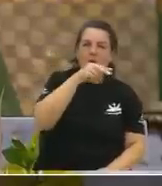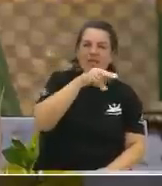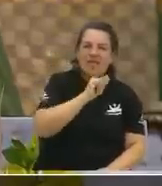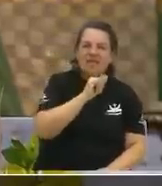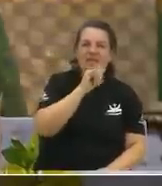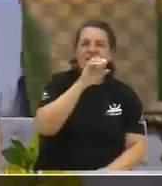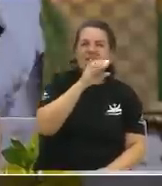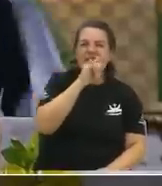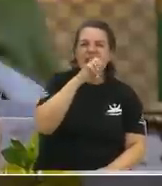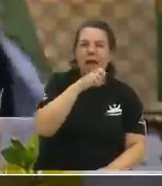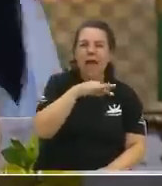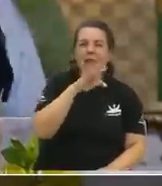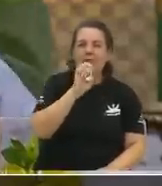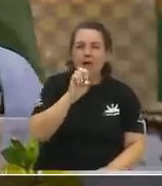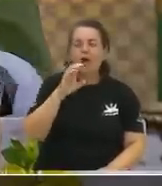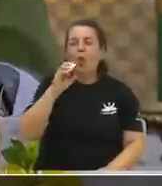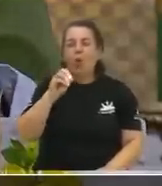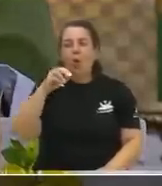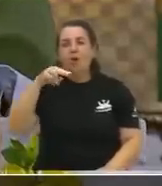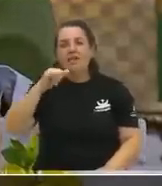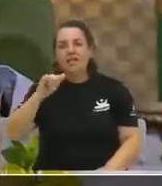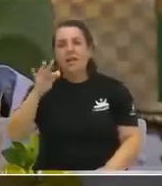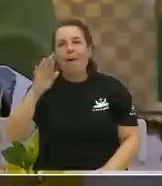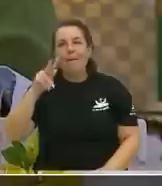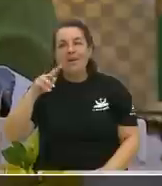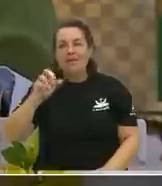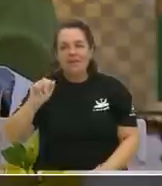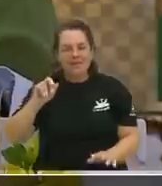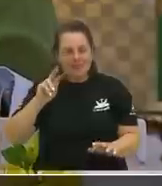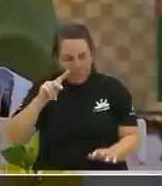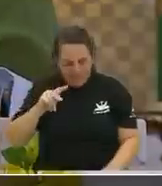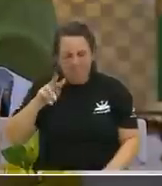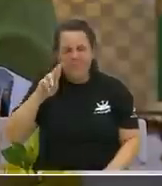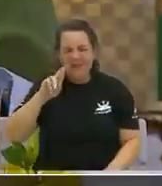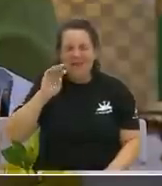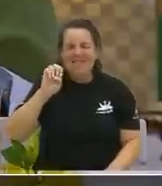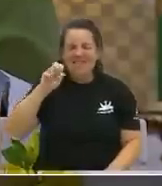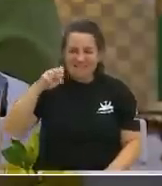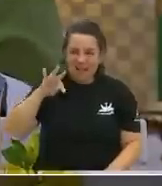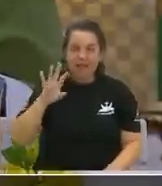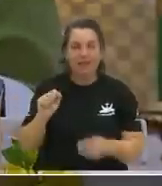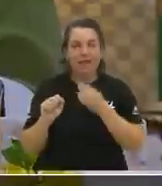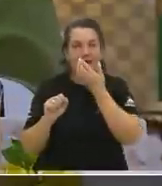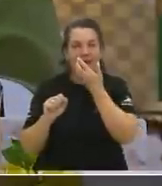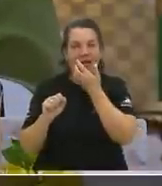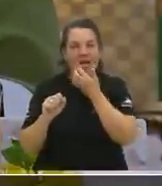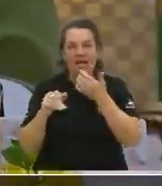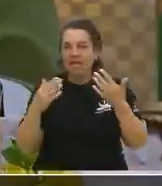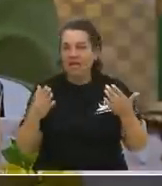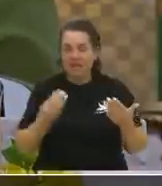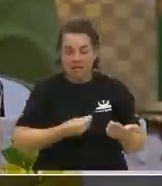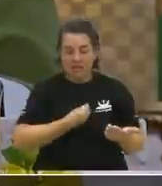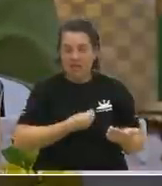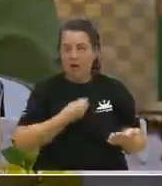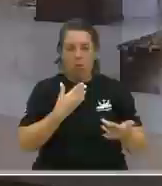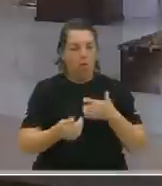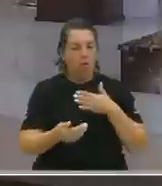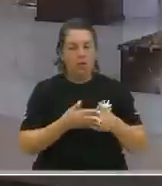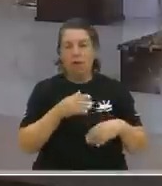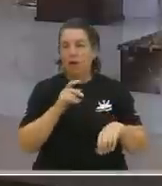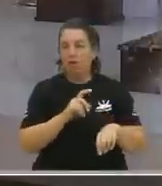escolheu o caminho que Ele decidiu: nascer no seio da Virgem Maria.